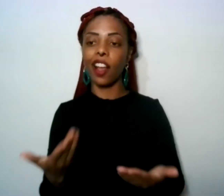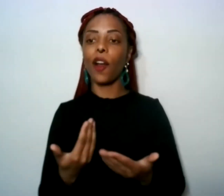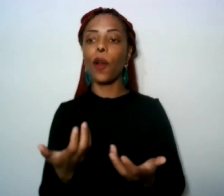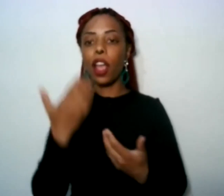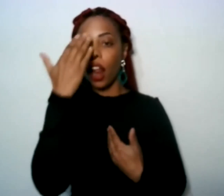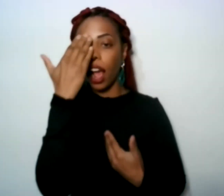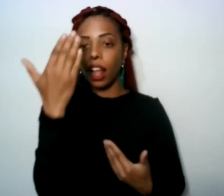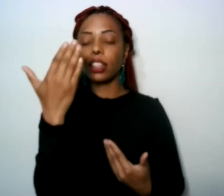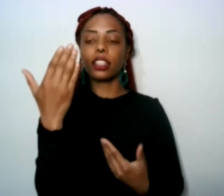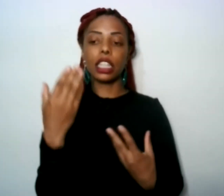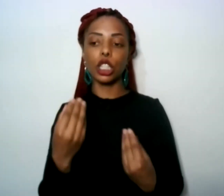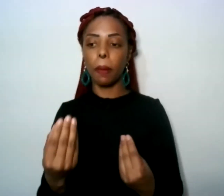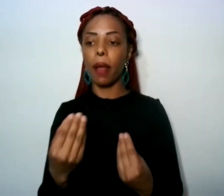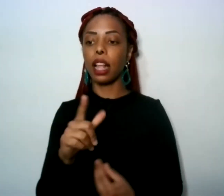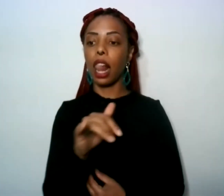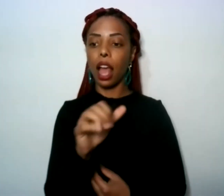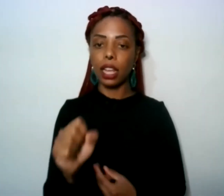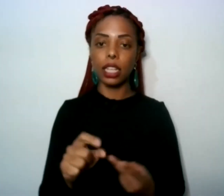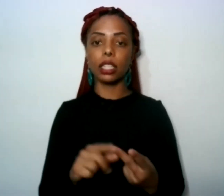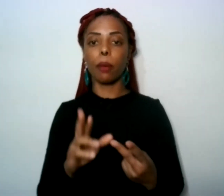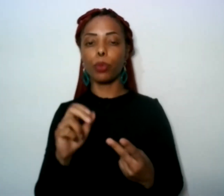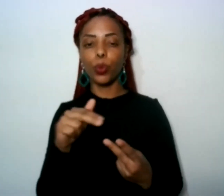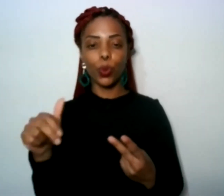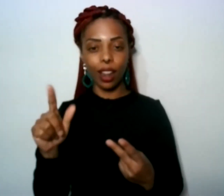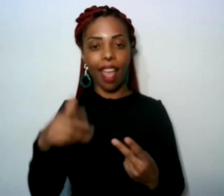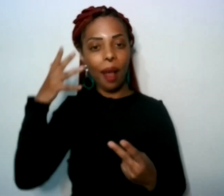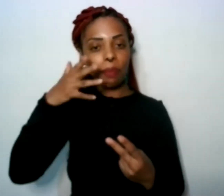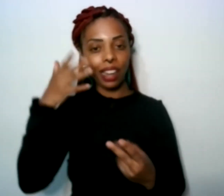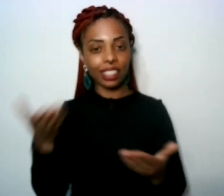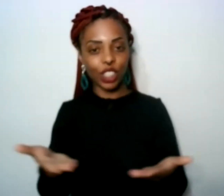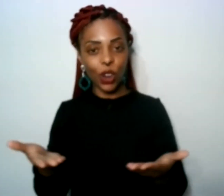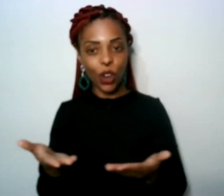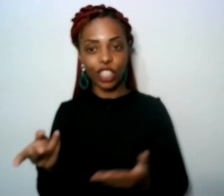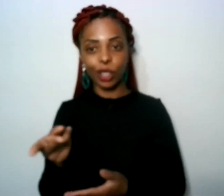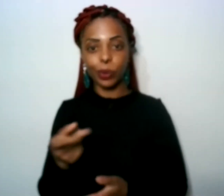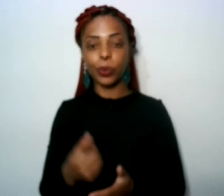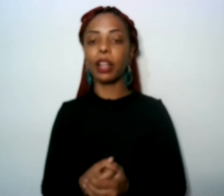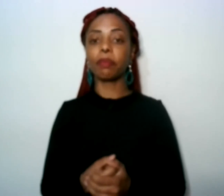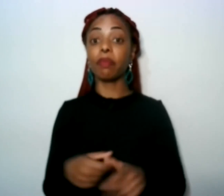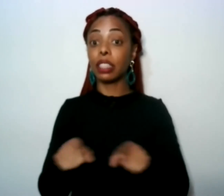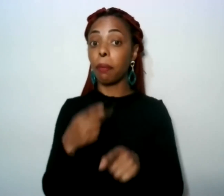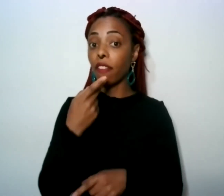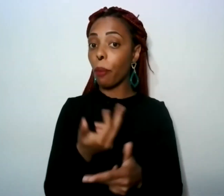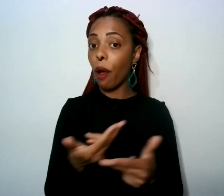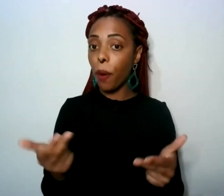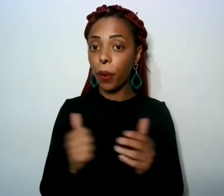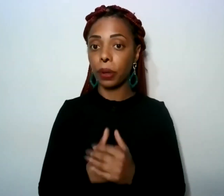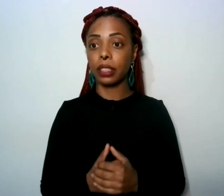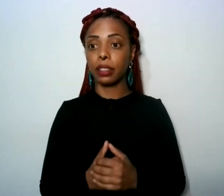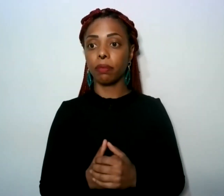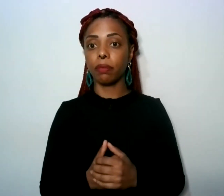imensamente tanto a Laís como a Bruna nossas palestrantes de hoje ressaltar que a